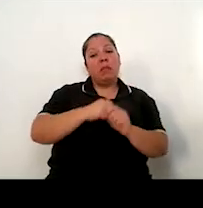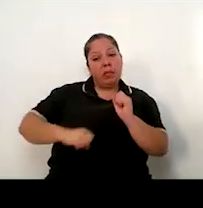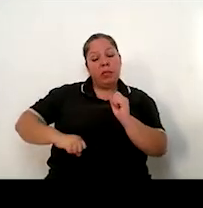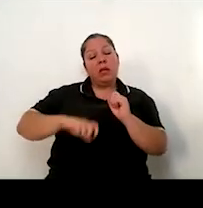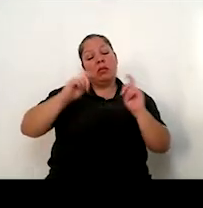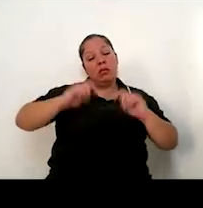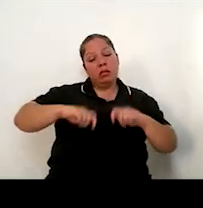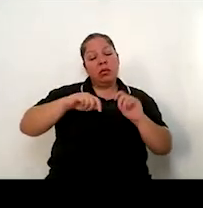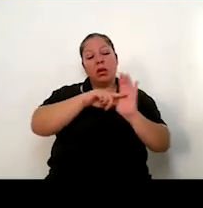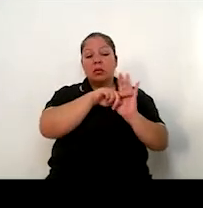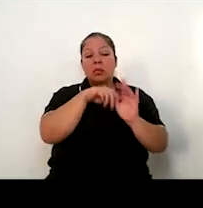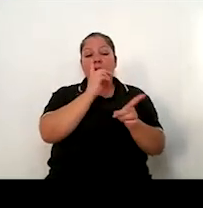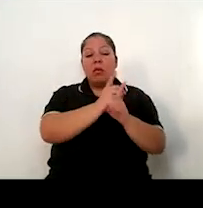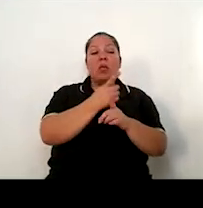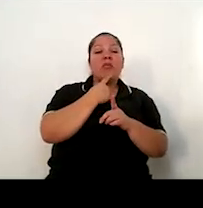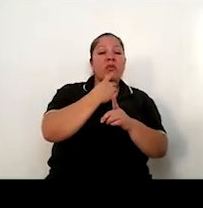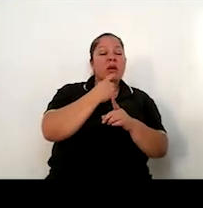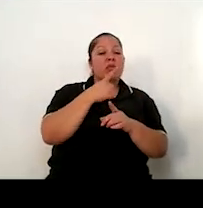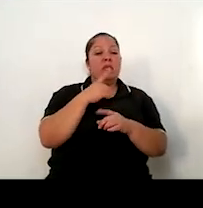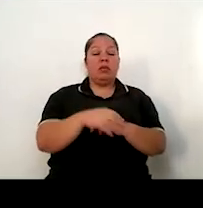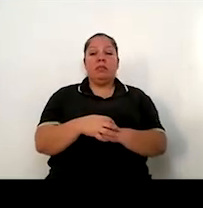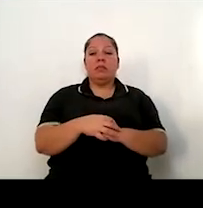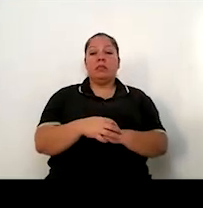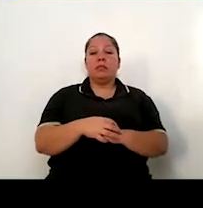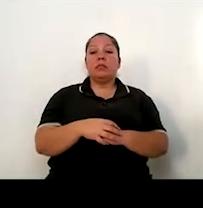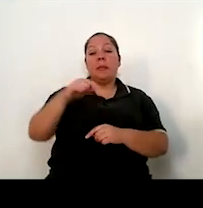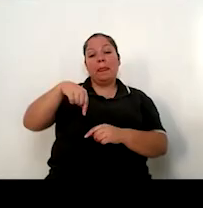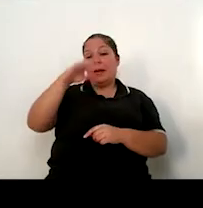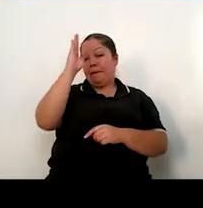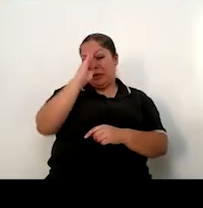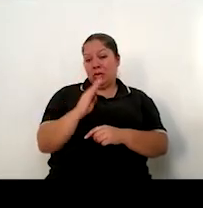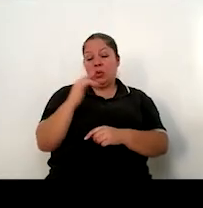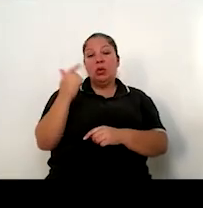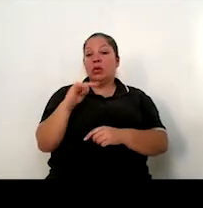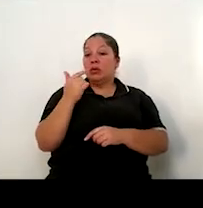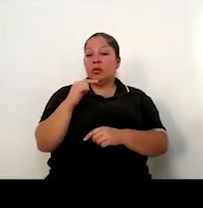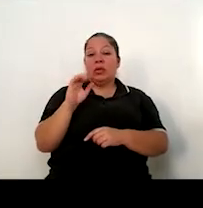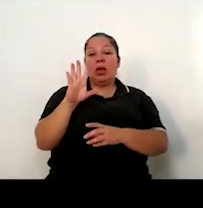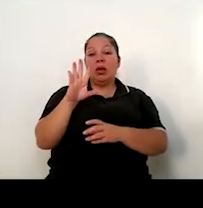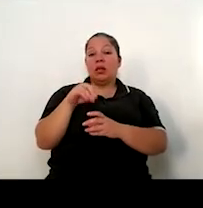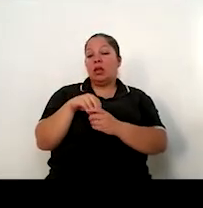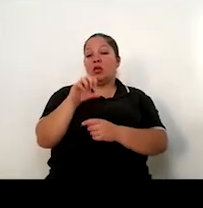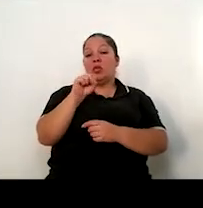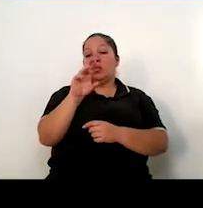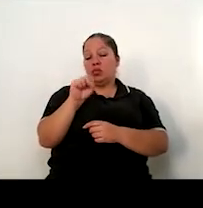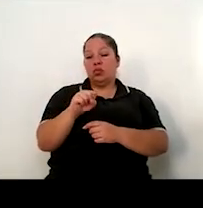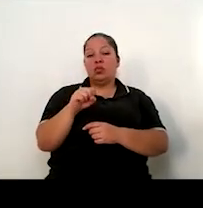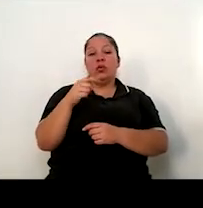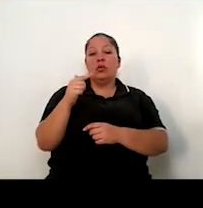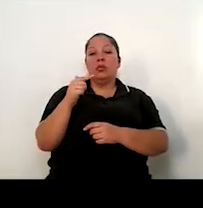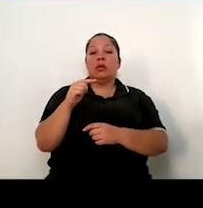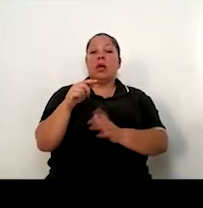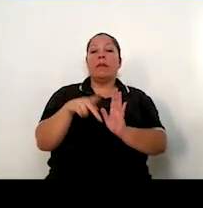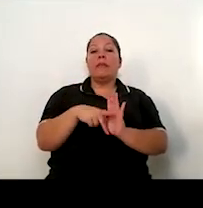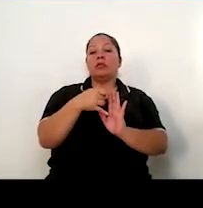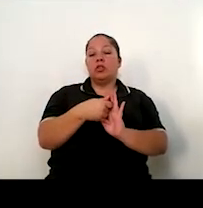não temos estabelecido pelo Ministério da Saúde um programa de rastreamento, tá? Porque até isso